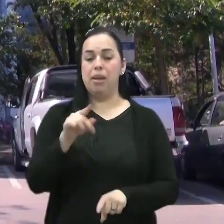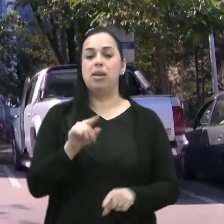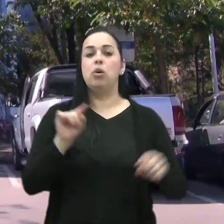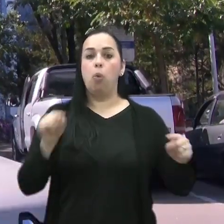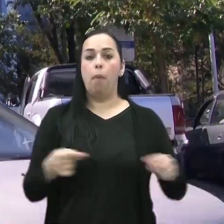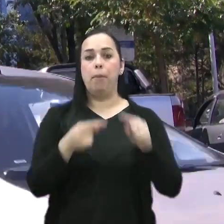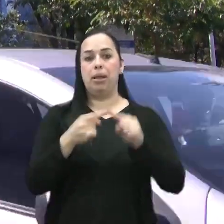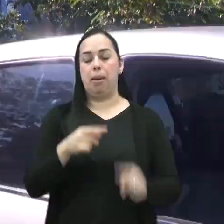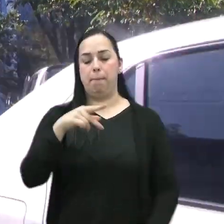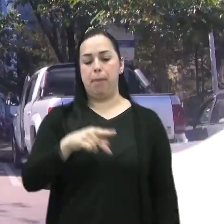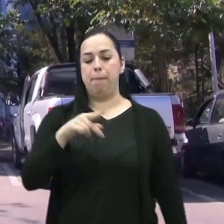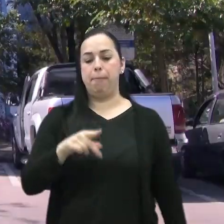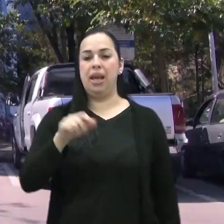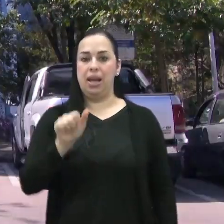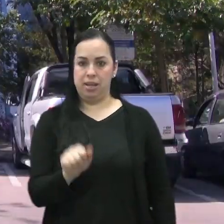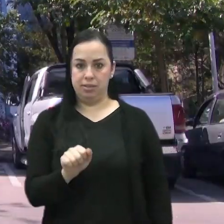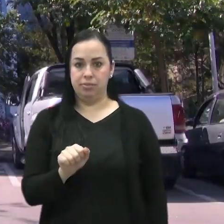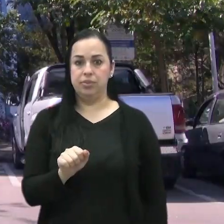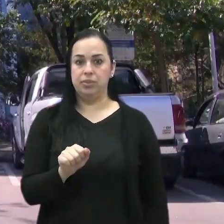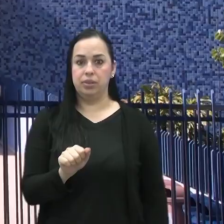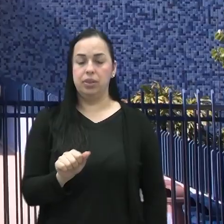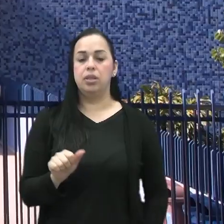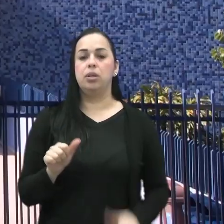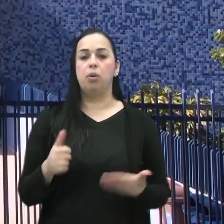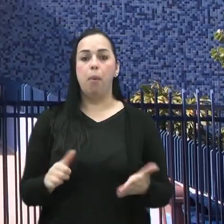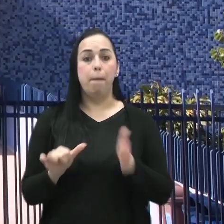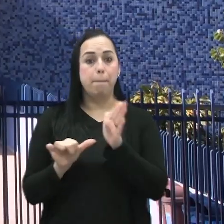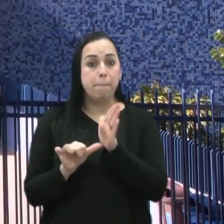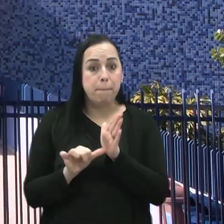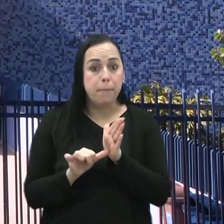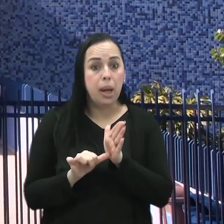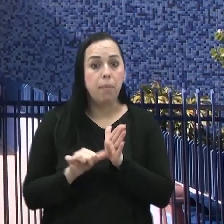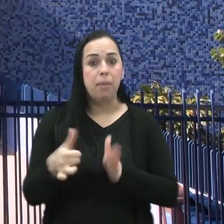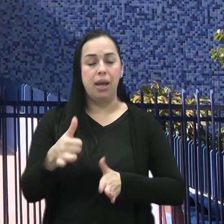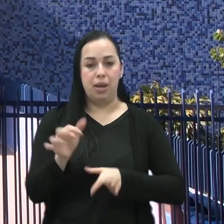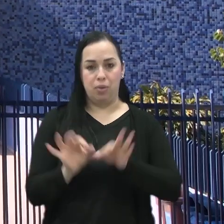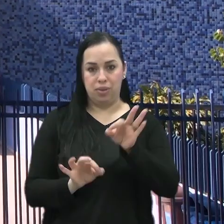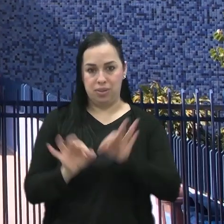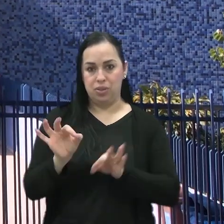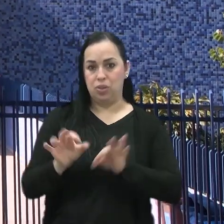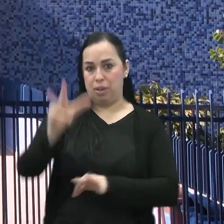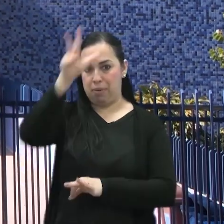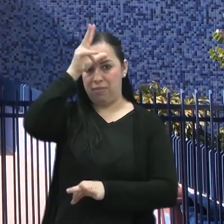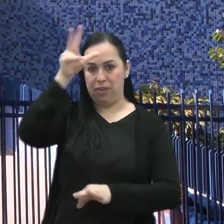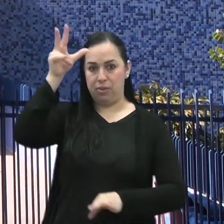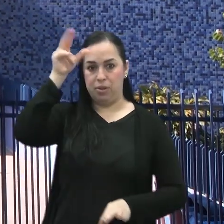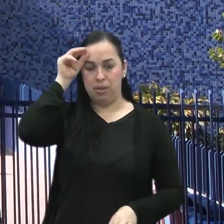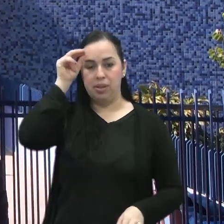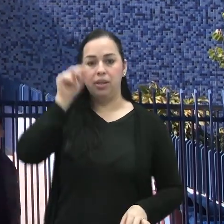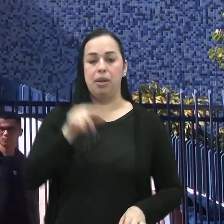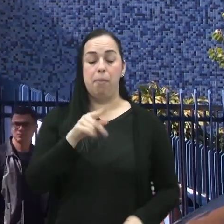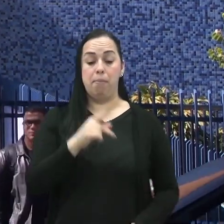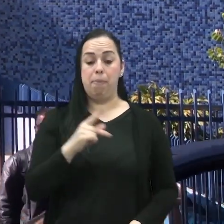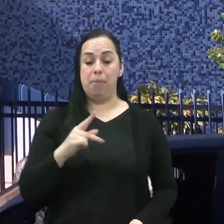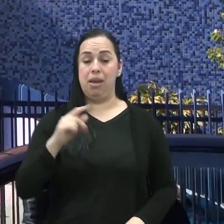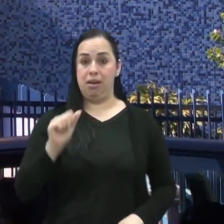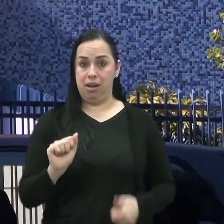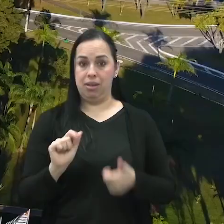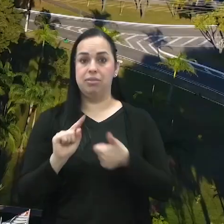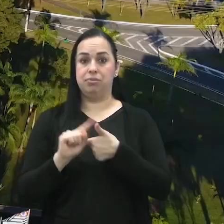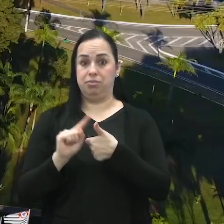o PPA, Plano Plurianual. O primeiro que será feito pela atual gestão da Prefeitura.